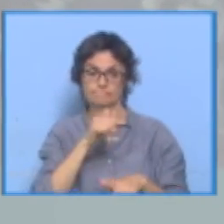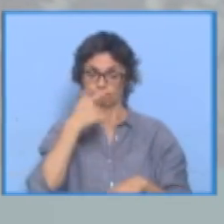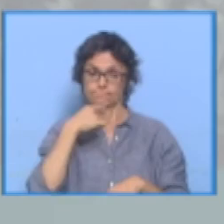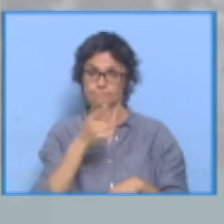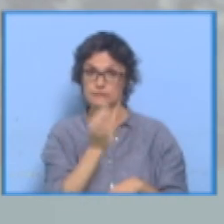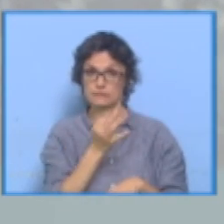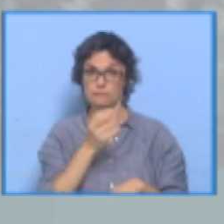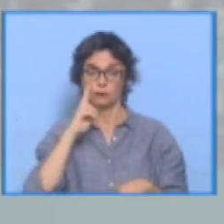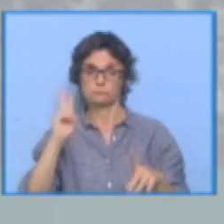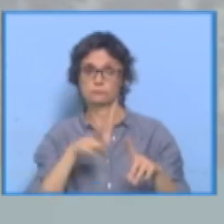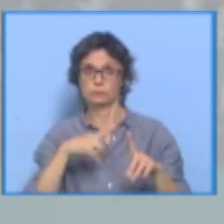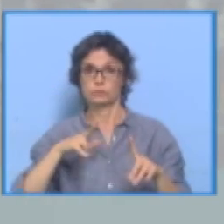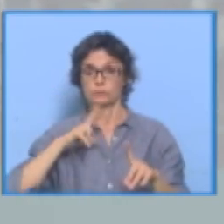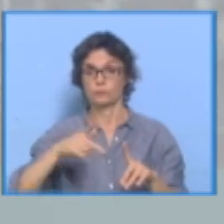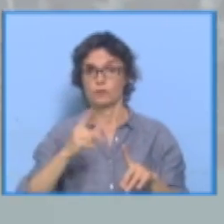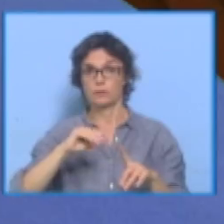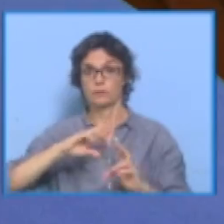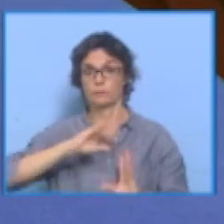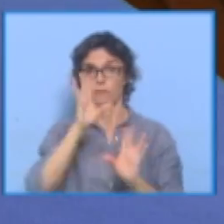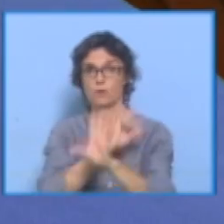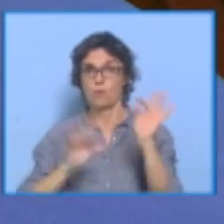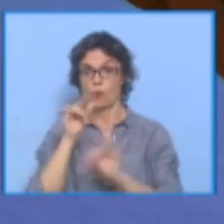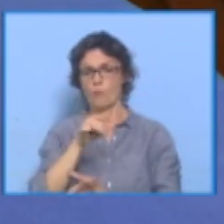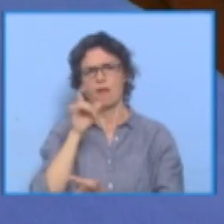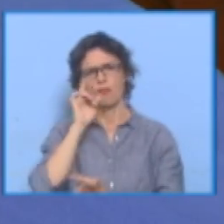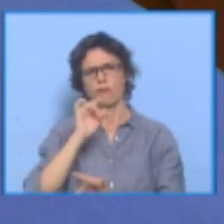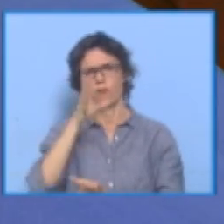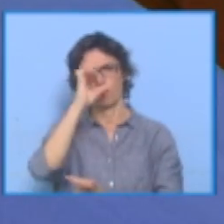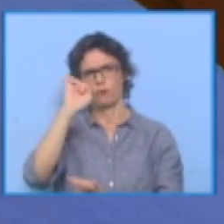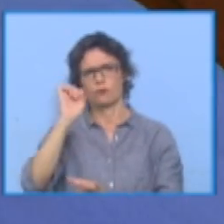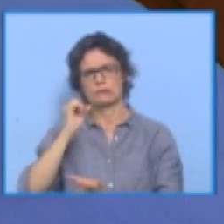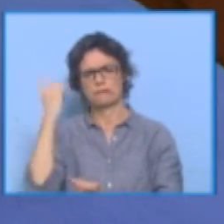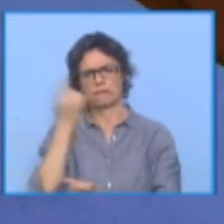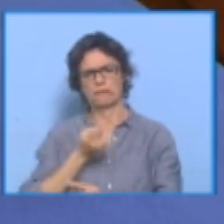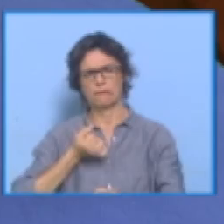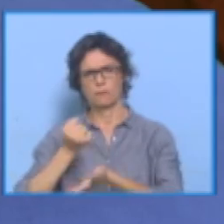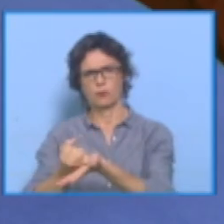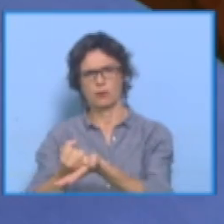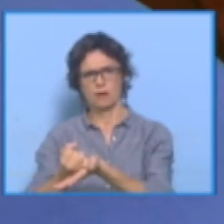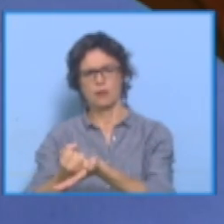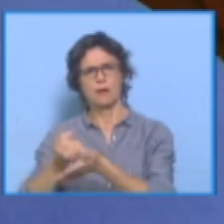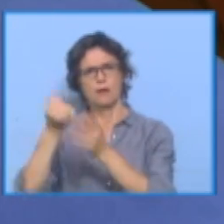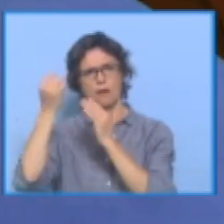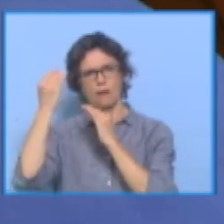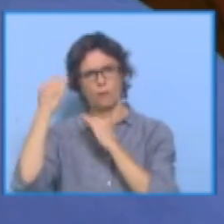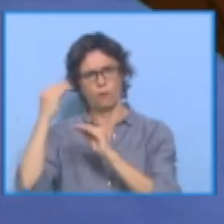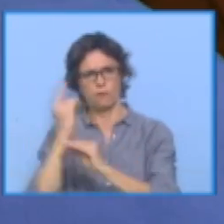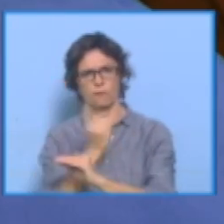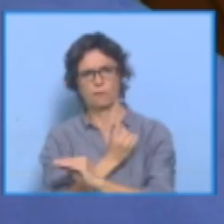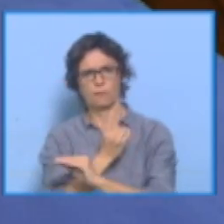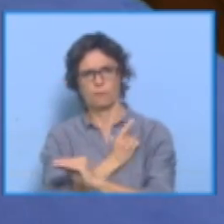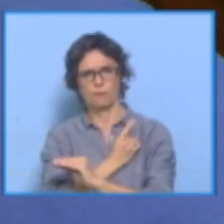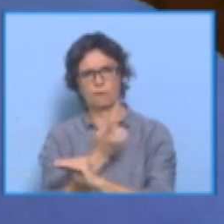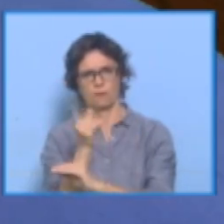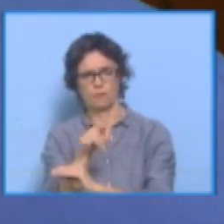sobre Portugal e a Europa, onde defende que o Estado deve apoiar o ensino não estatal para garantir a liberdade de ensinar e de